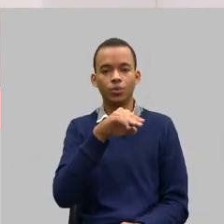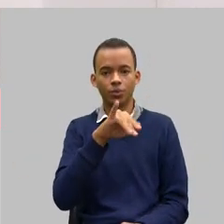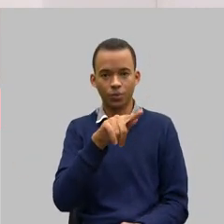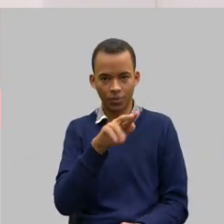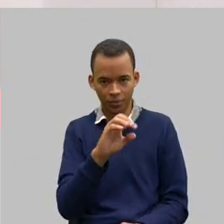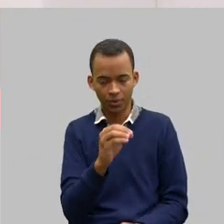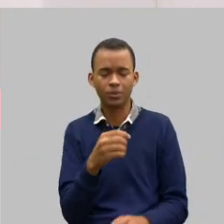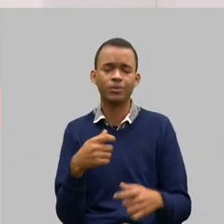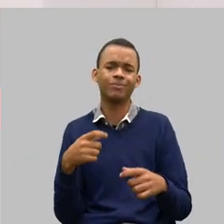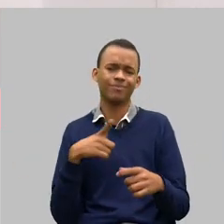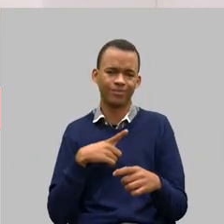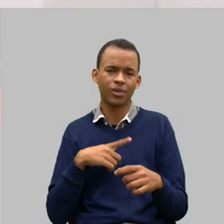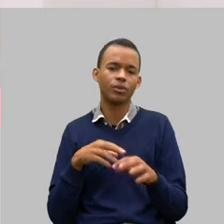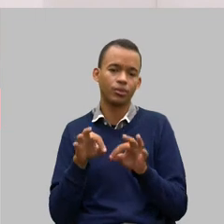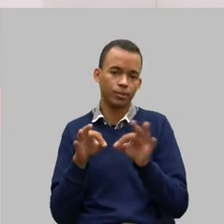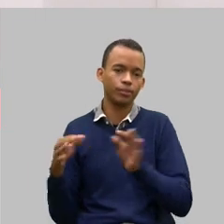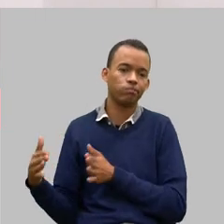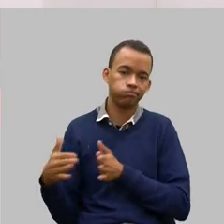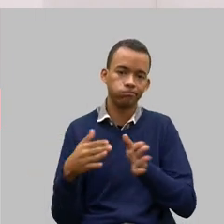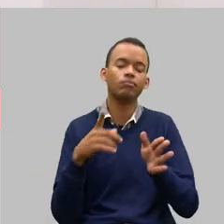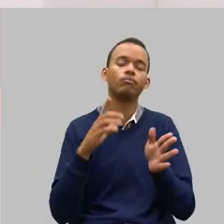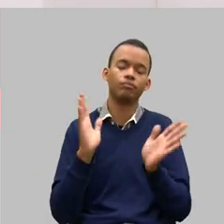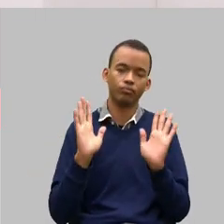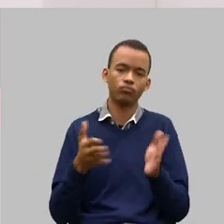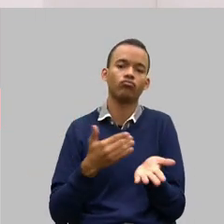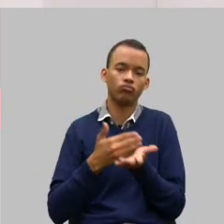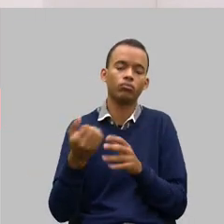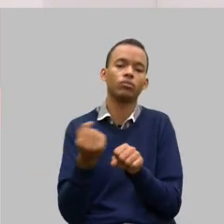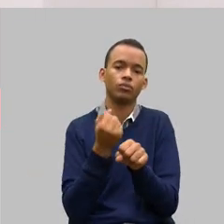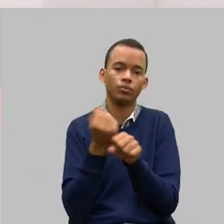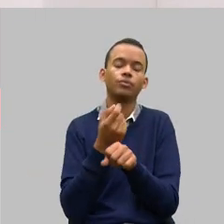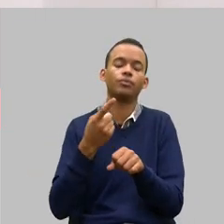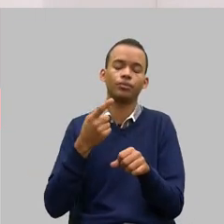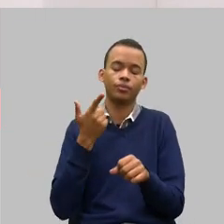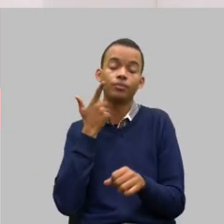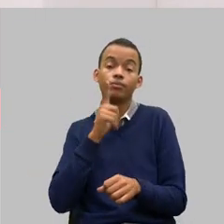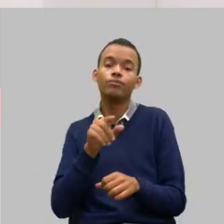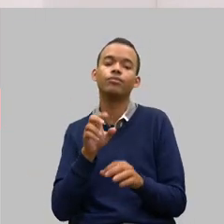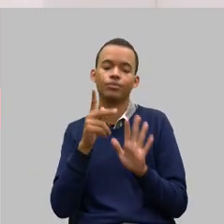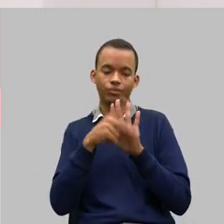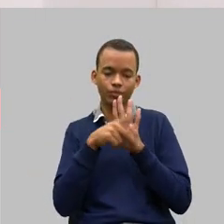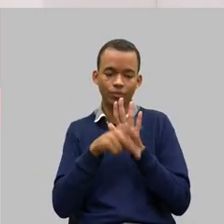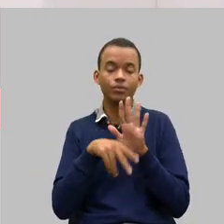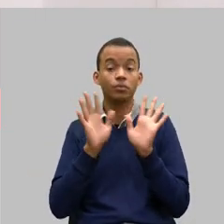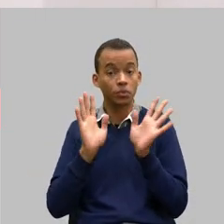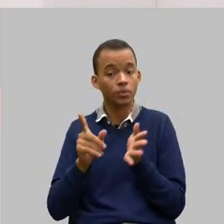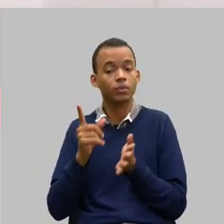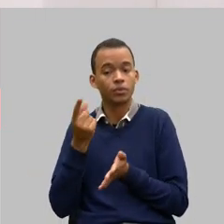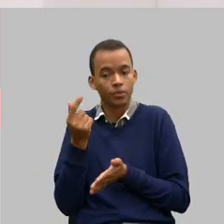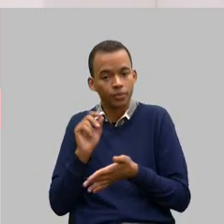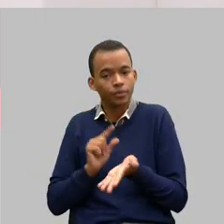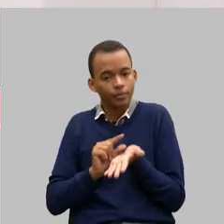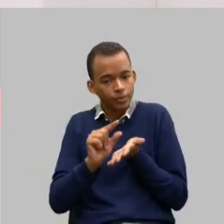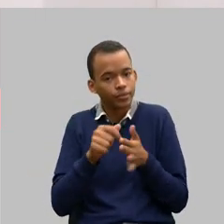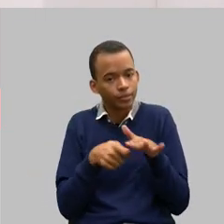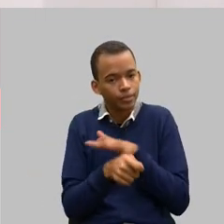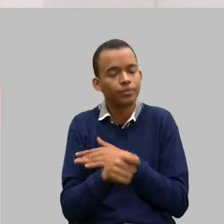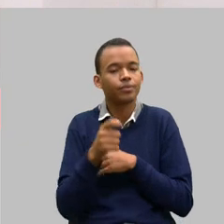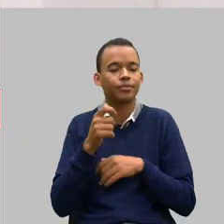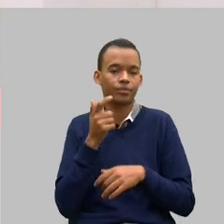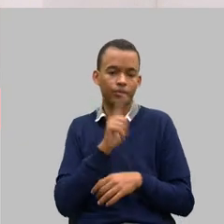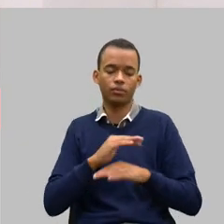projetos send executado que a gente tem o recurso para que a gente possa realmente fazer essas obras de pavimentação então